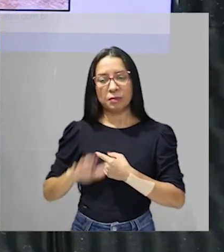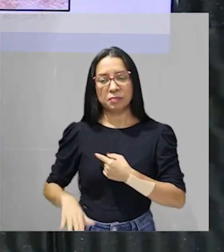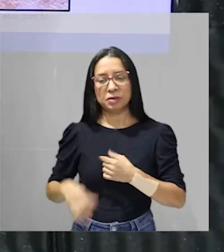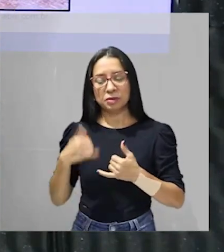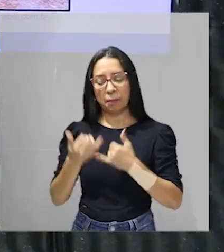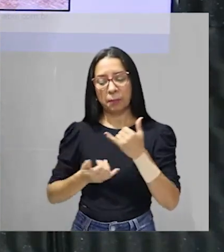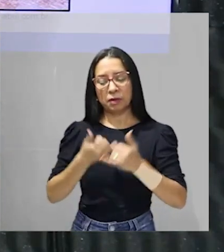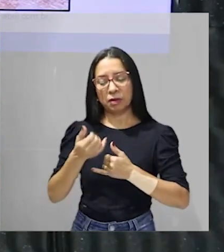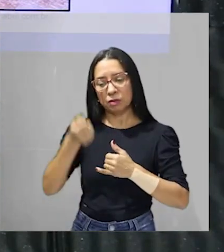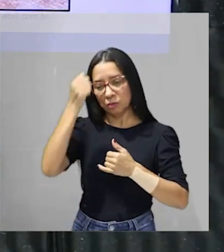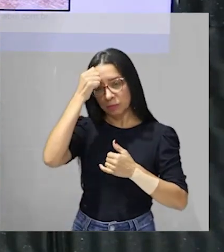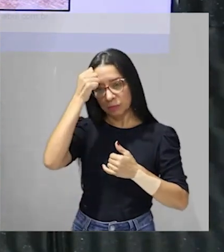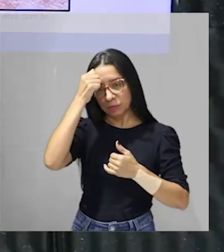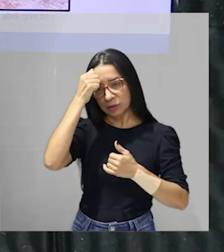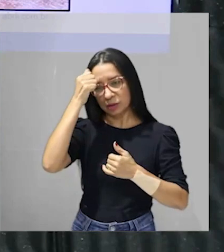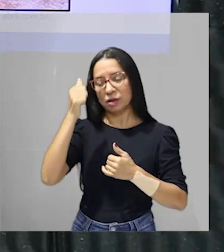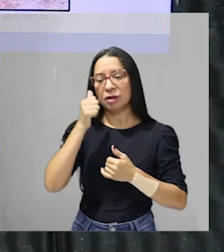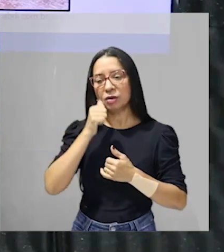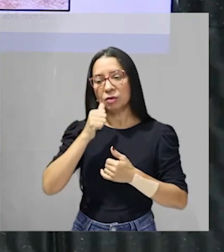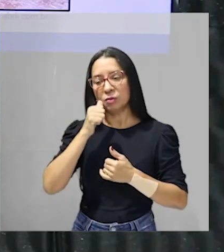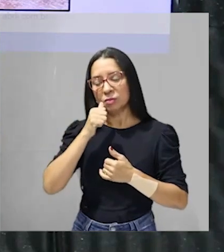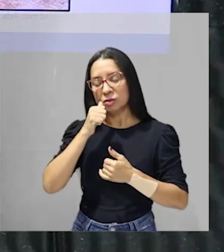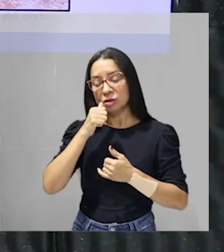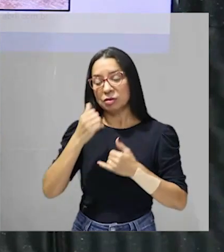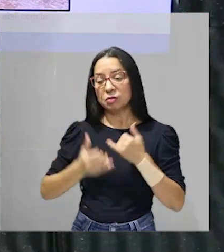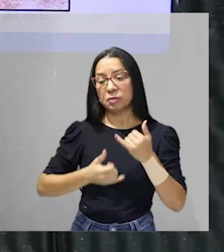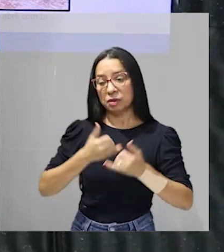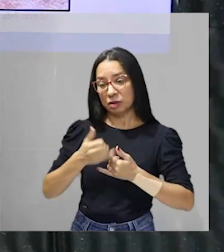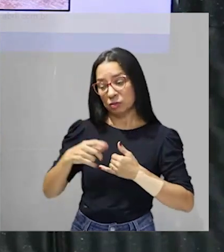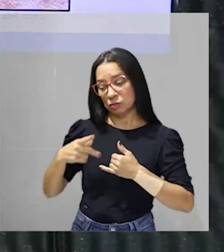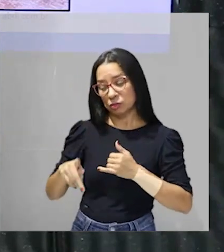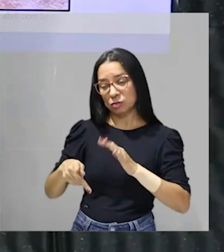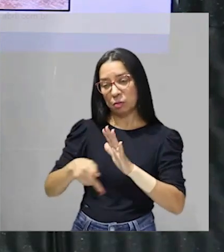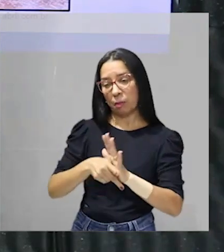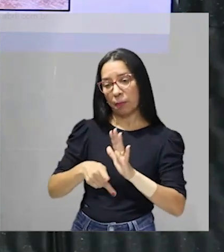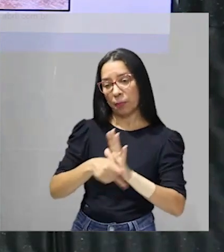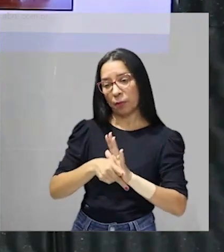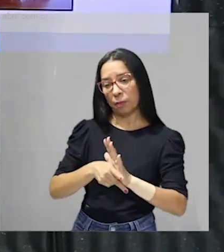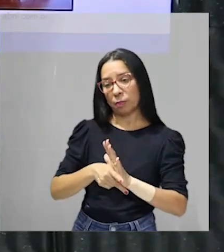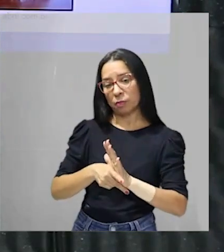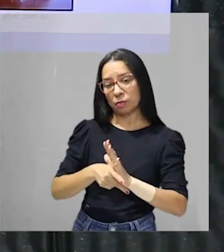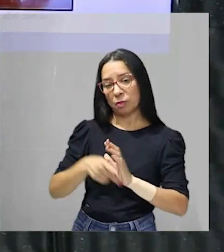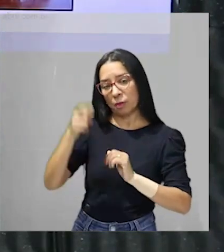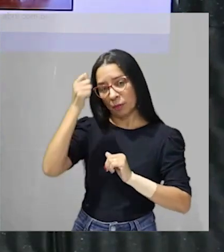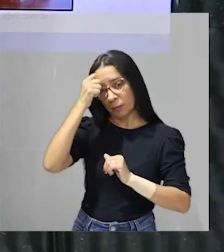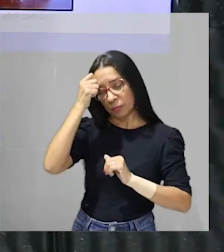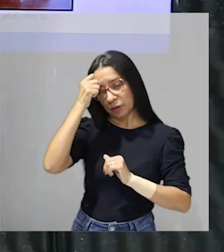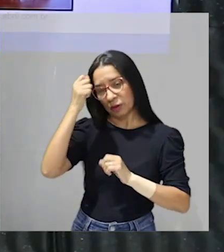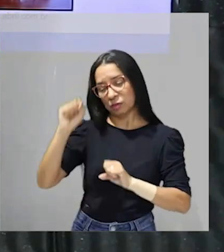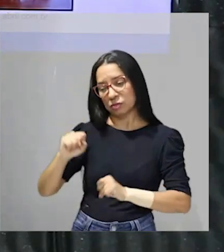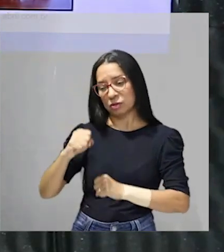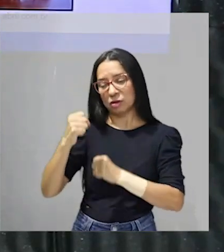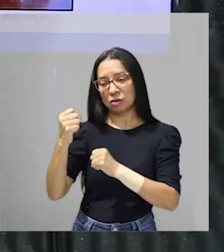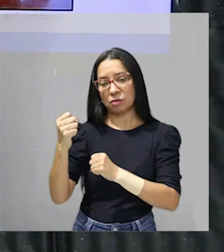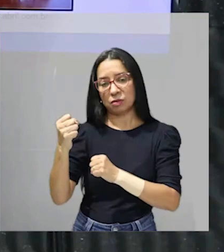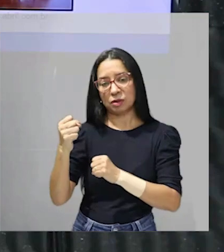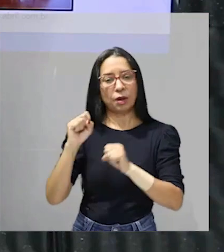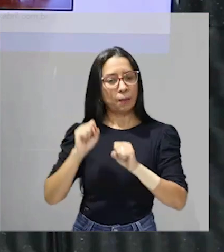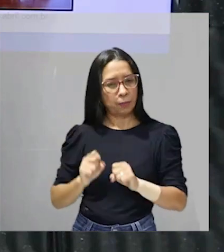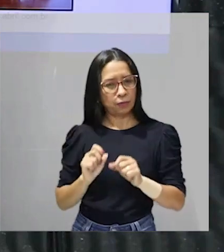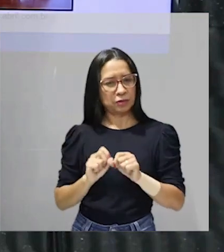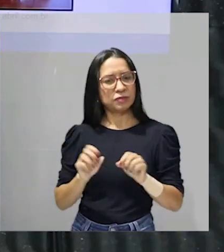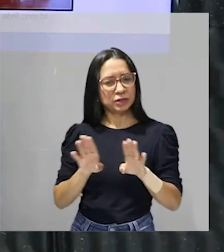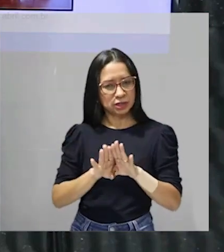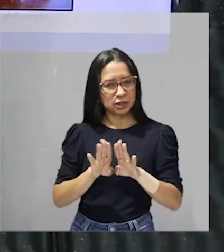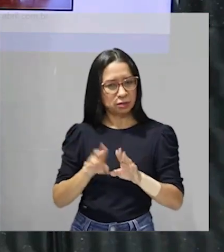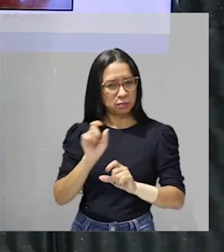seus bonecos mas eu posso fazer isso bem aqui também ó e é